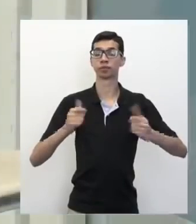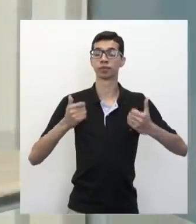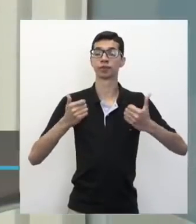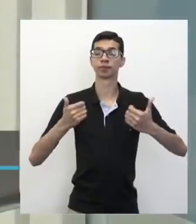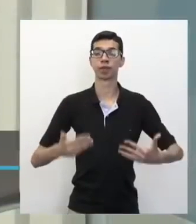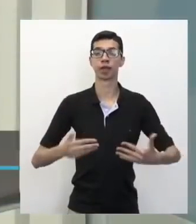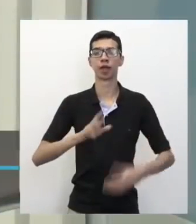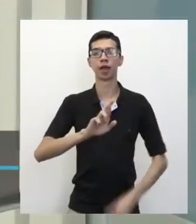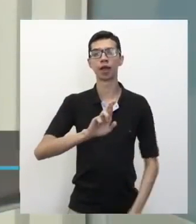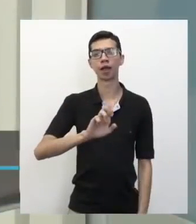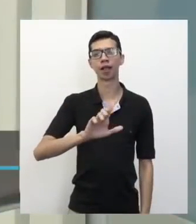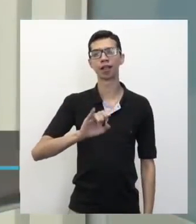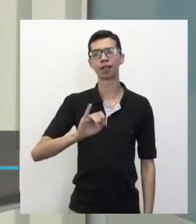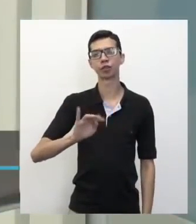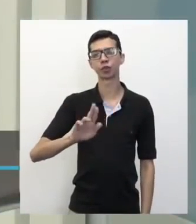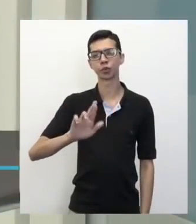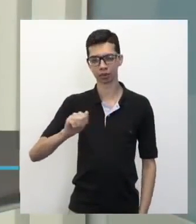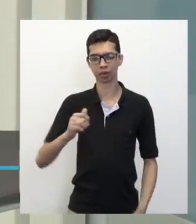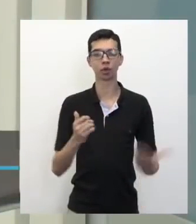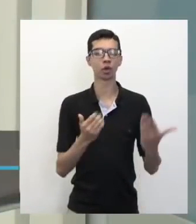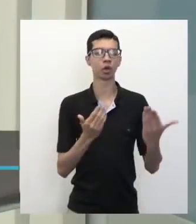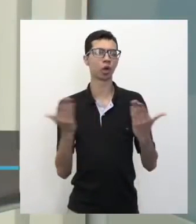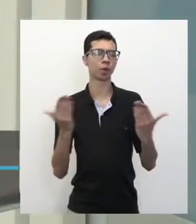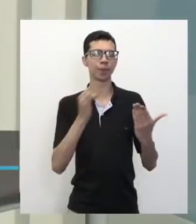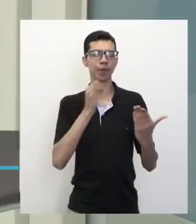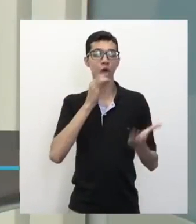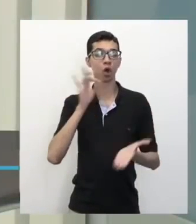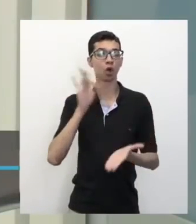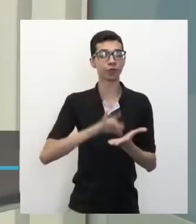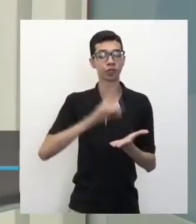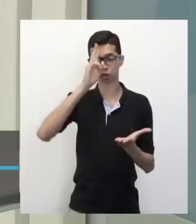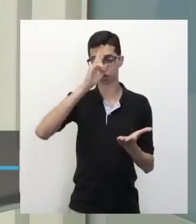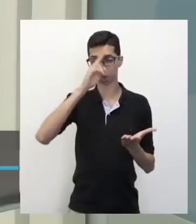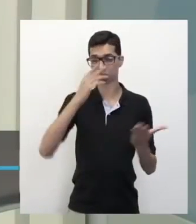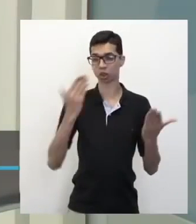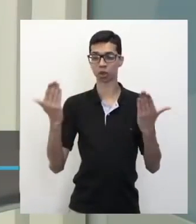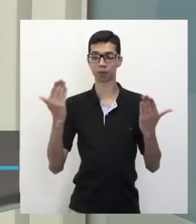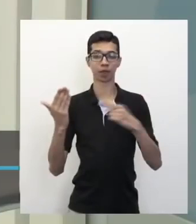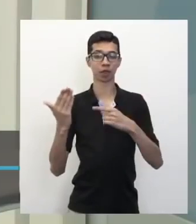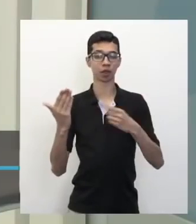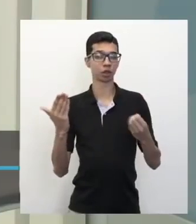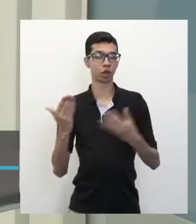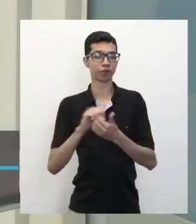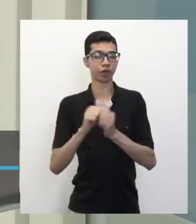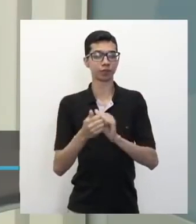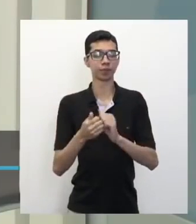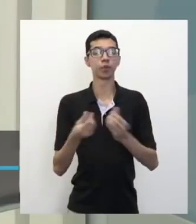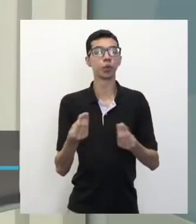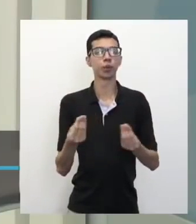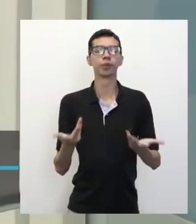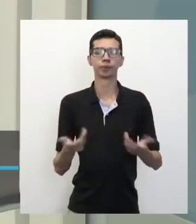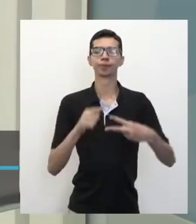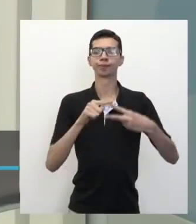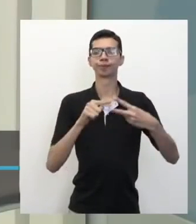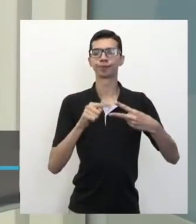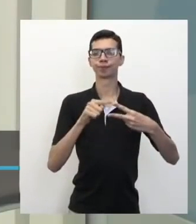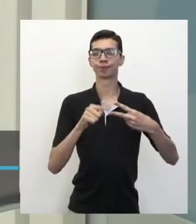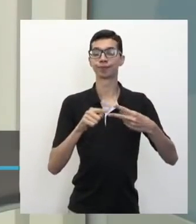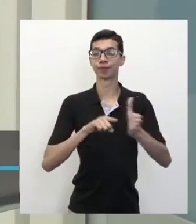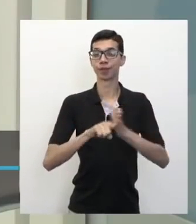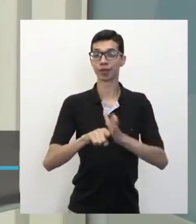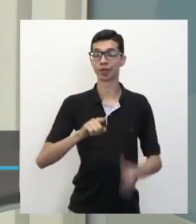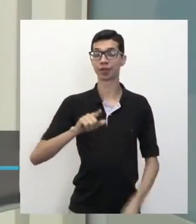oficial? Essas duas questões eu vou deixar para vocês para a próxima